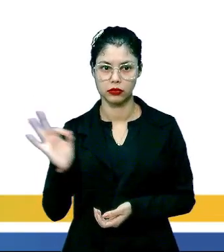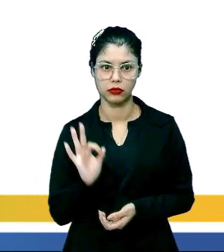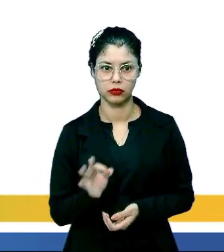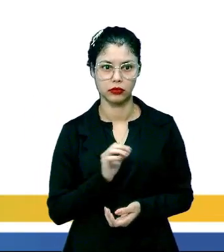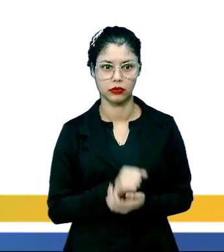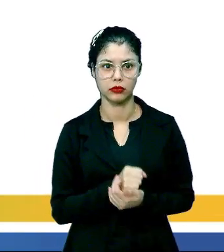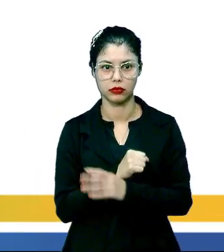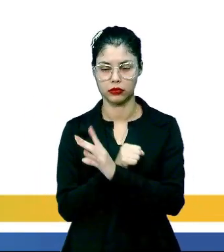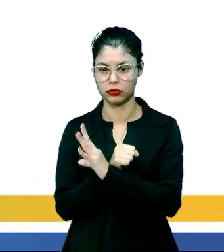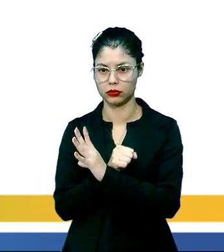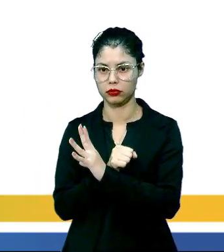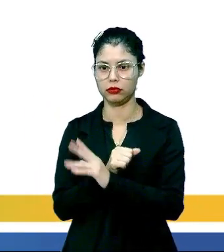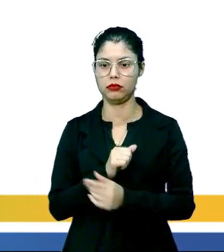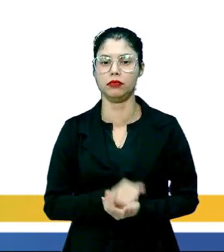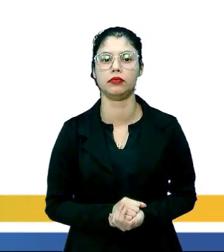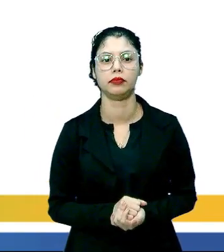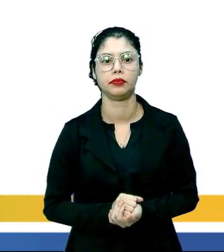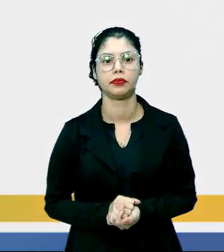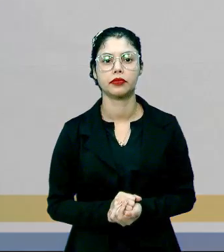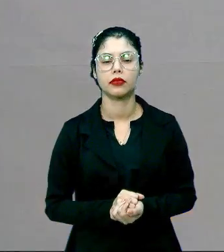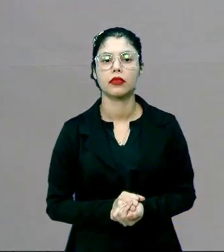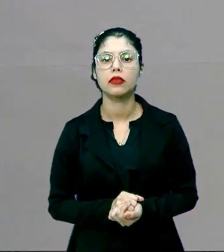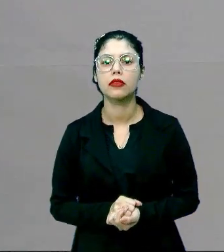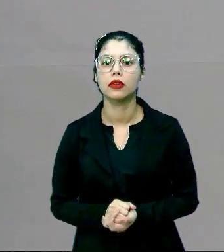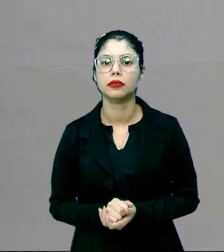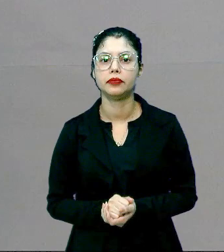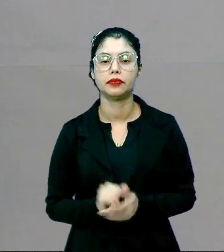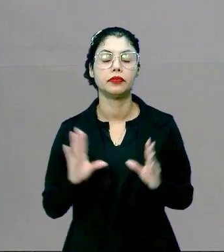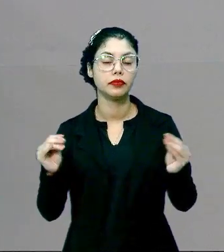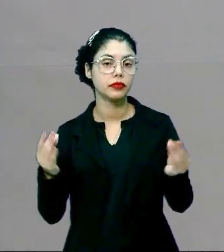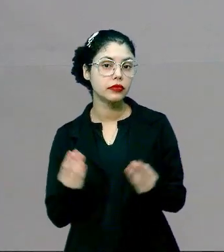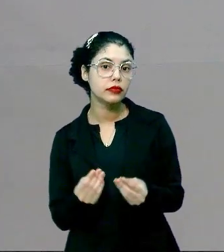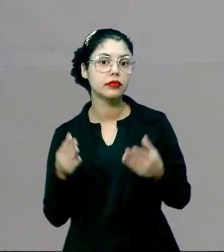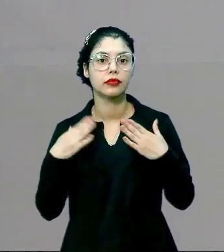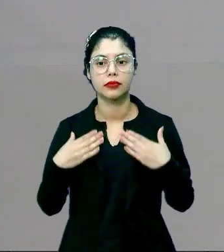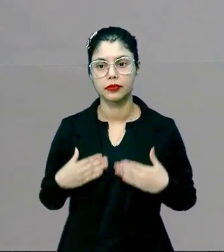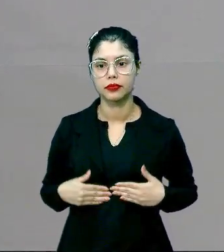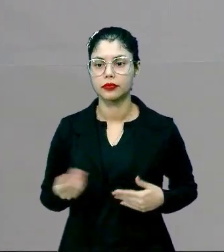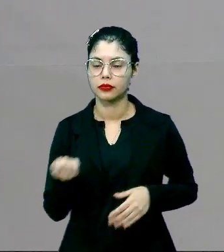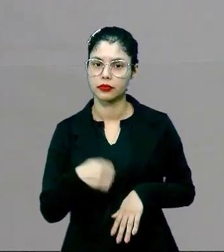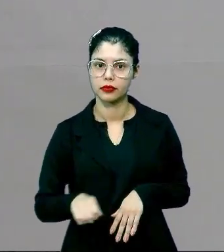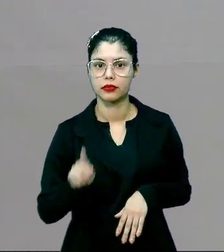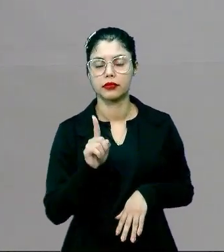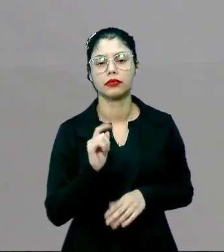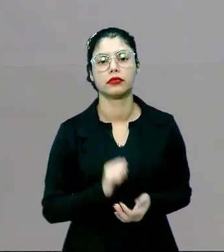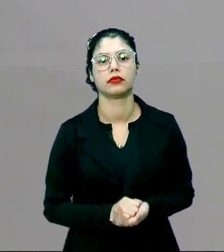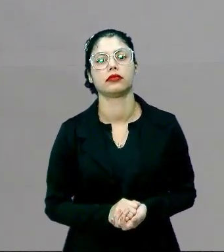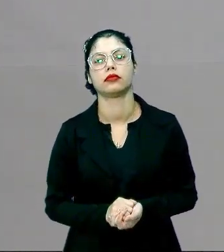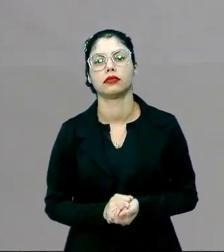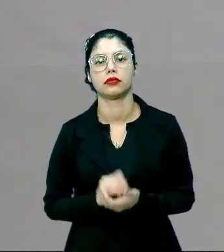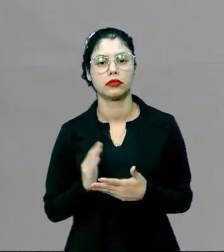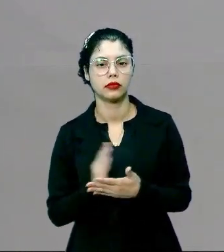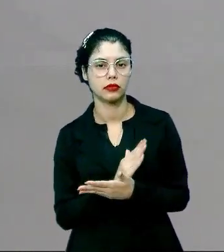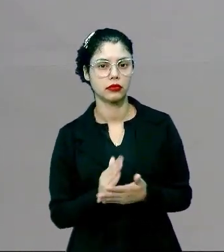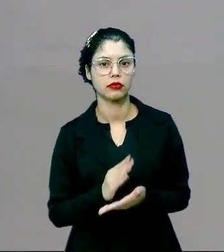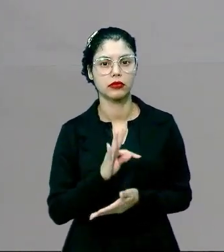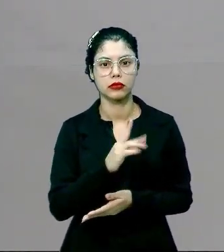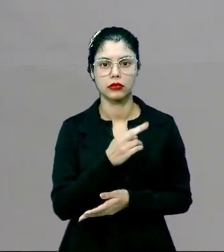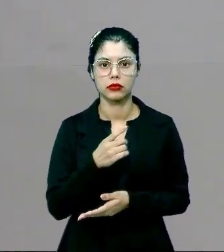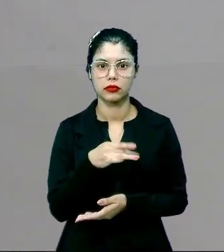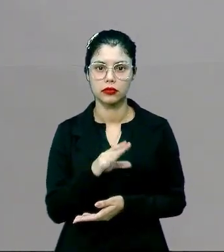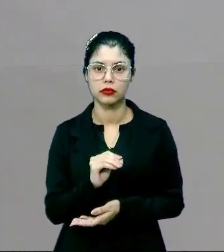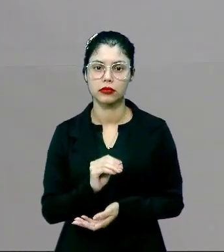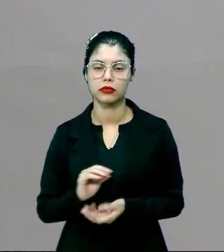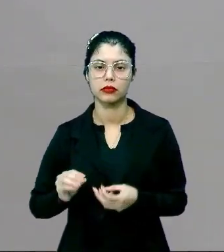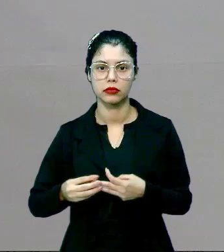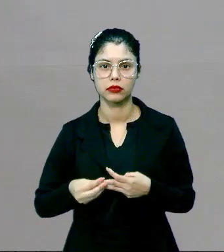de creatina, amônia, ácido úrico, né? Substâncias que o nosso corpo não precisa, né? Algumas são tóxicas para as